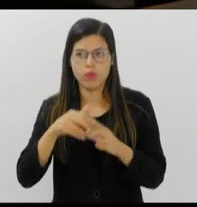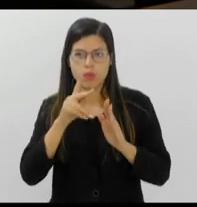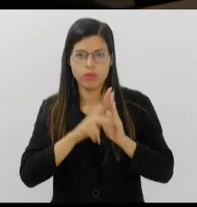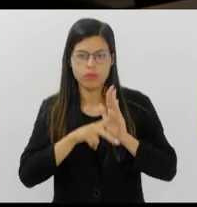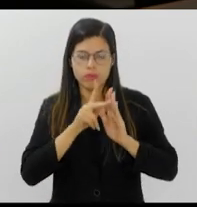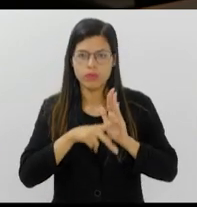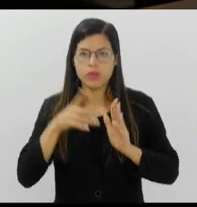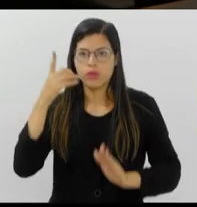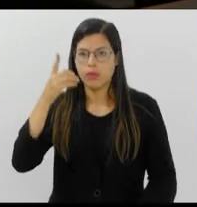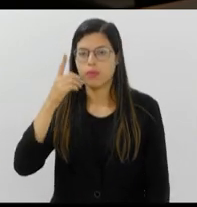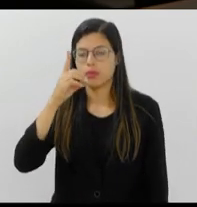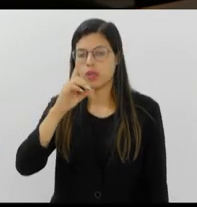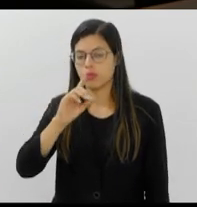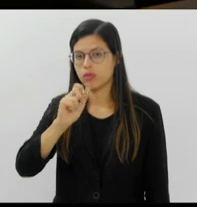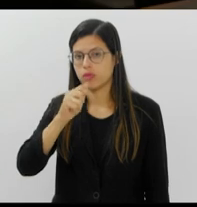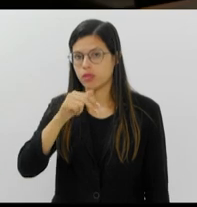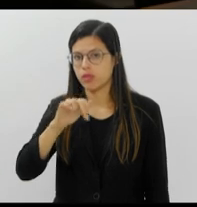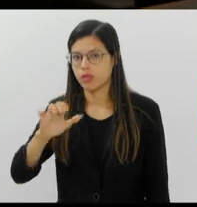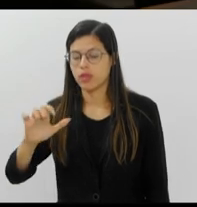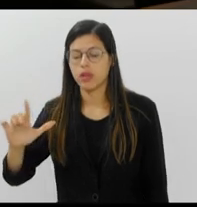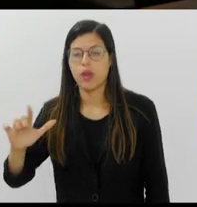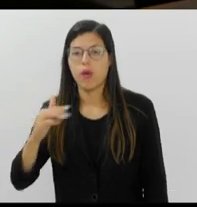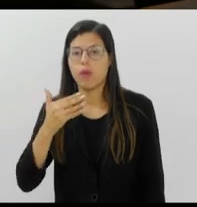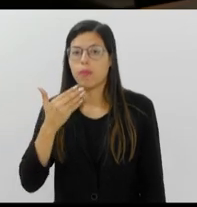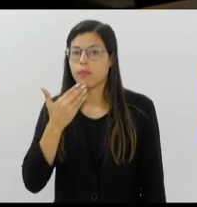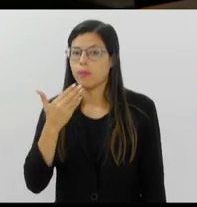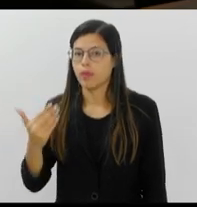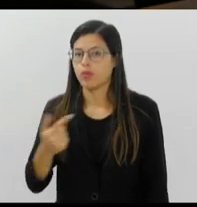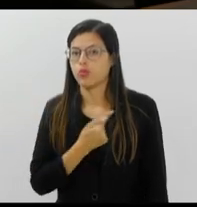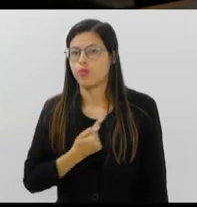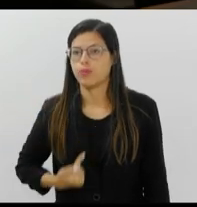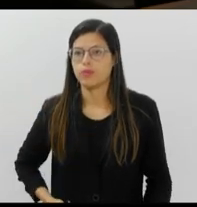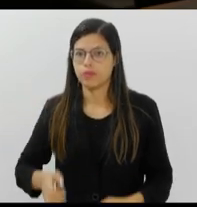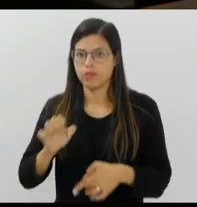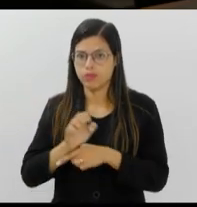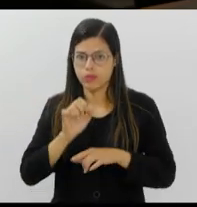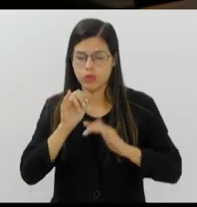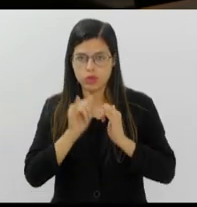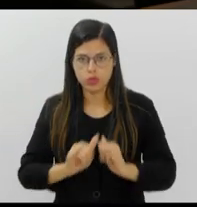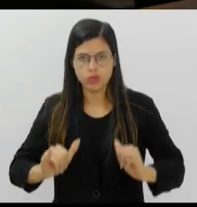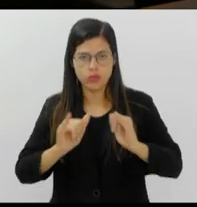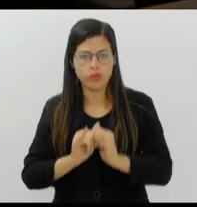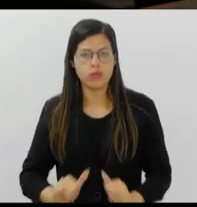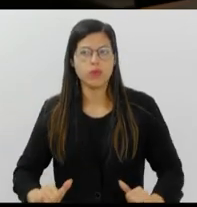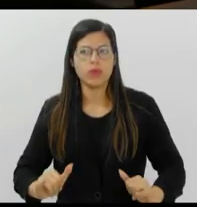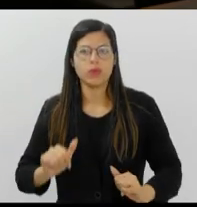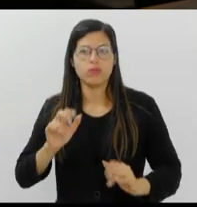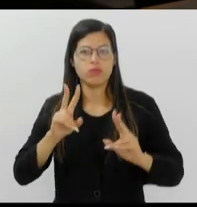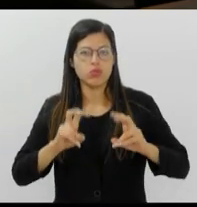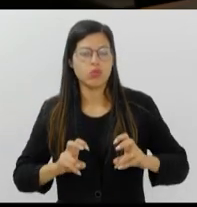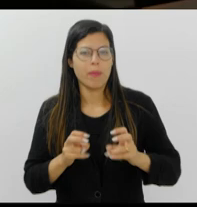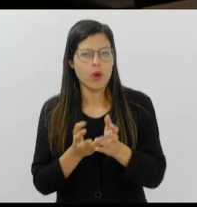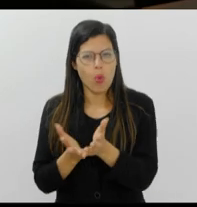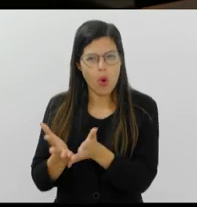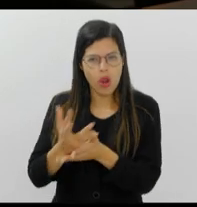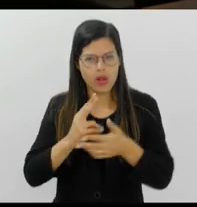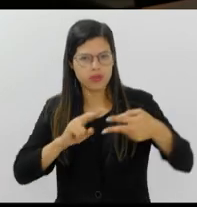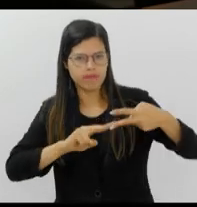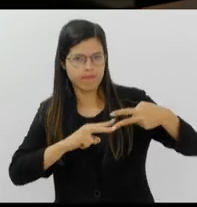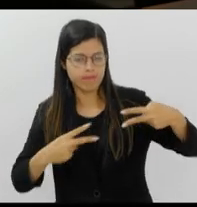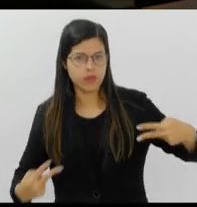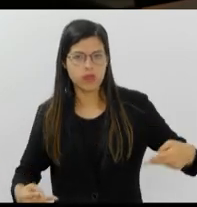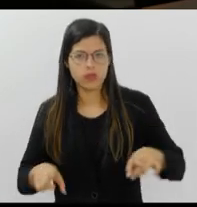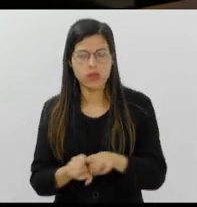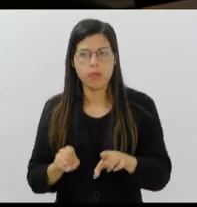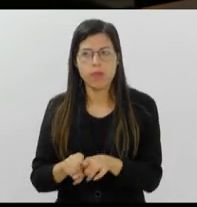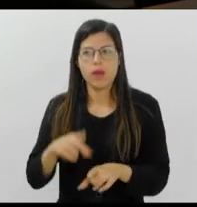Daniel Librelon, que solicita que o governo do estado divulgue a campanha nacional de coleta de DNA e também a política